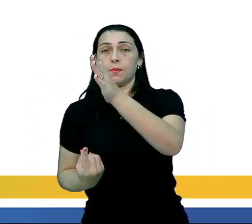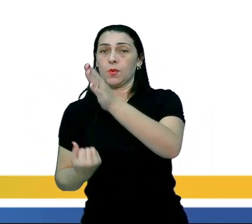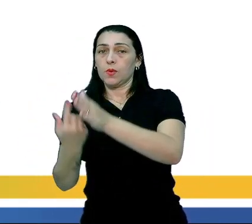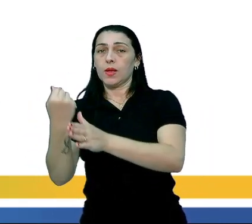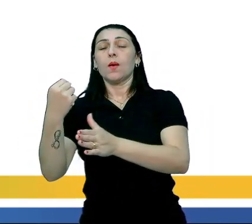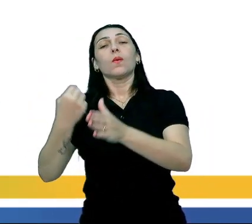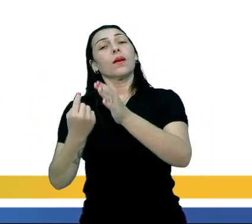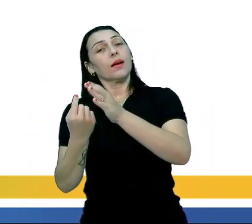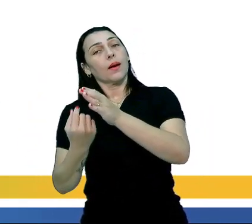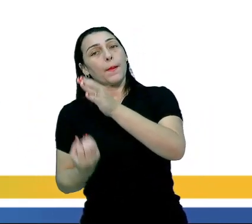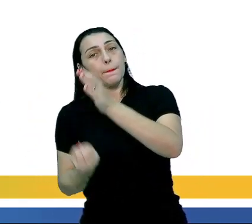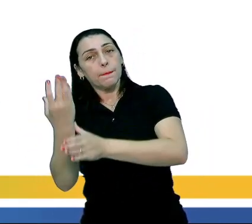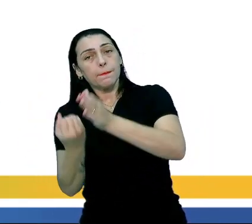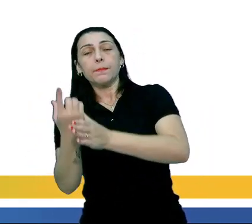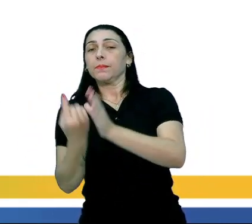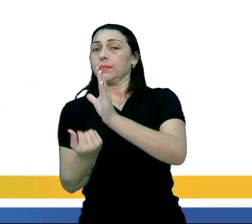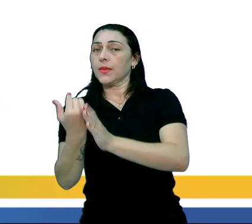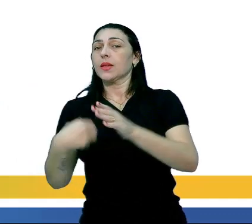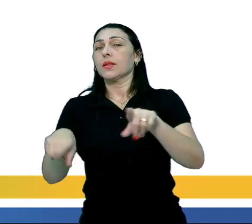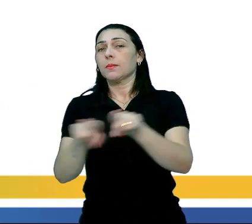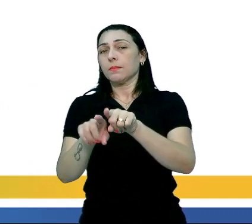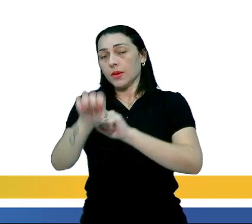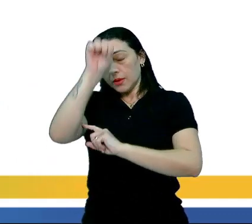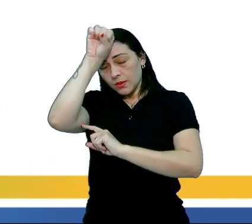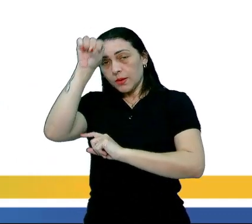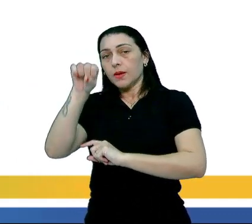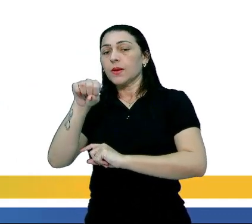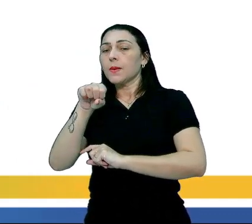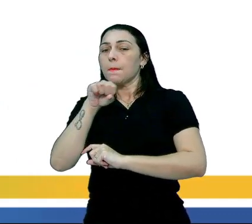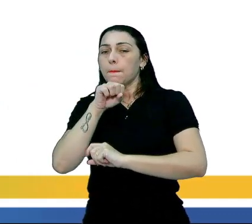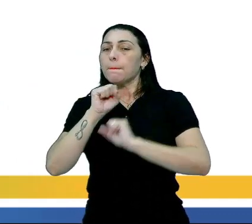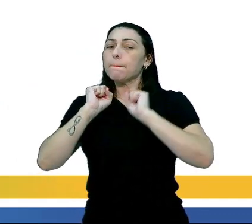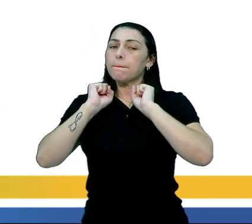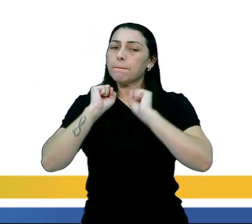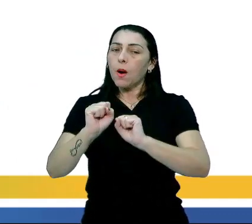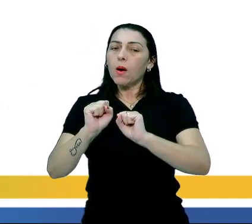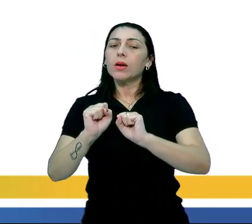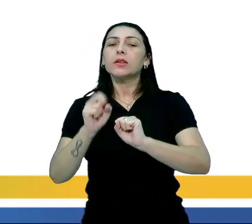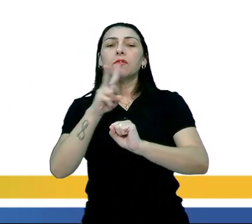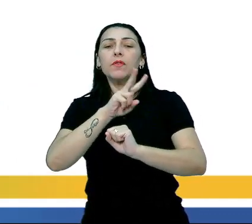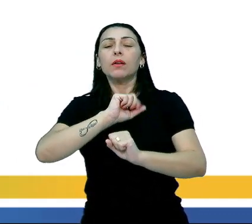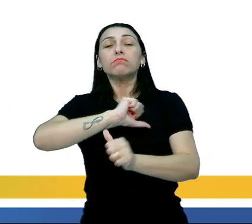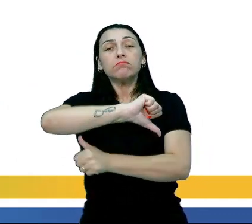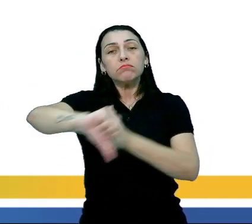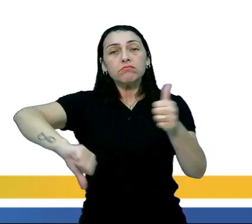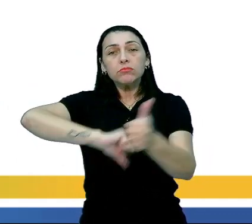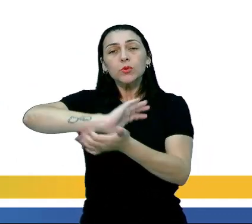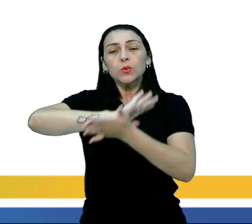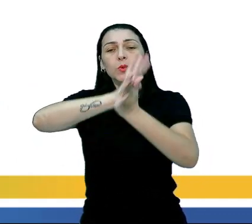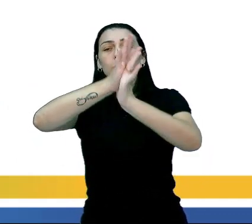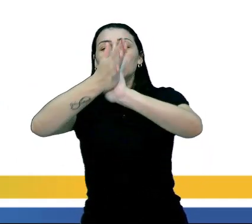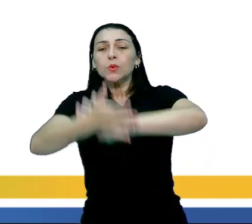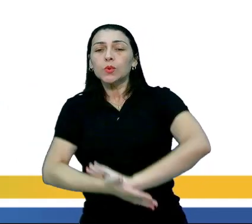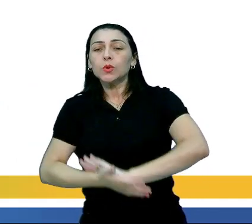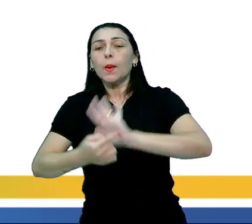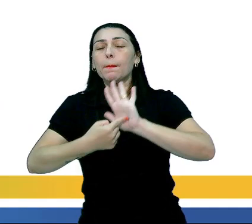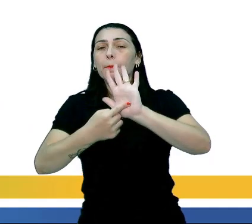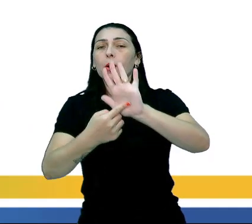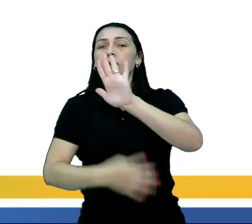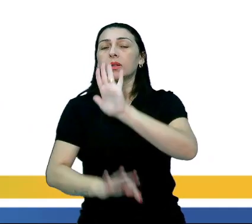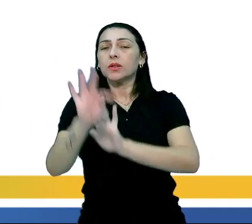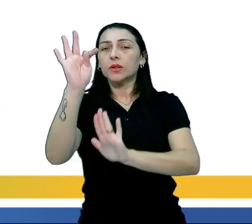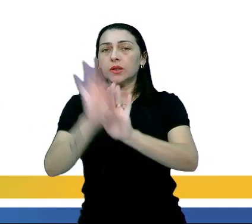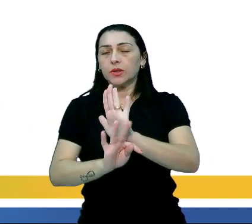de produção, tanto capitalista quanto socialista, revertam o quadro catastrófico